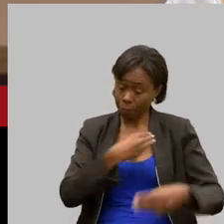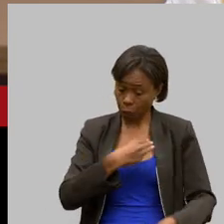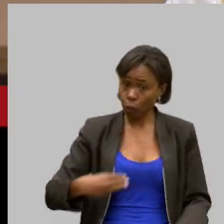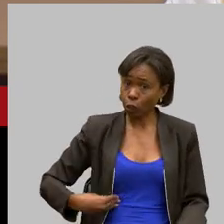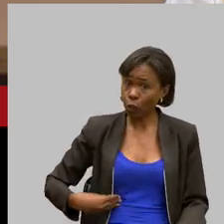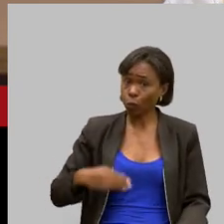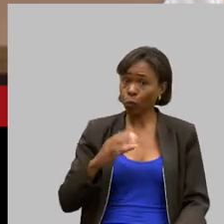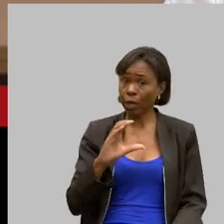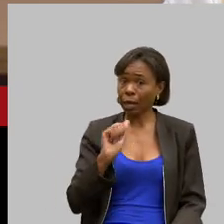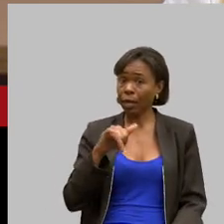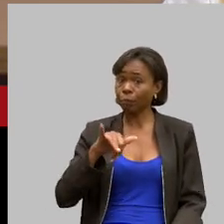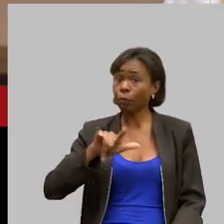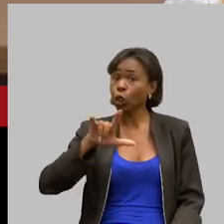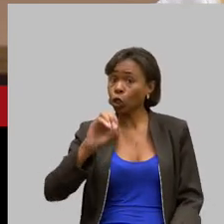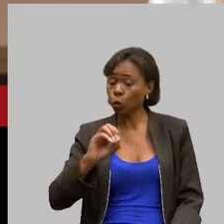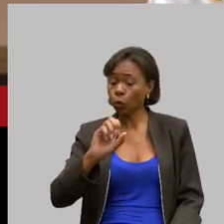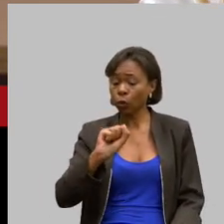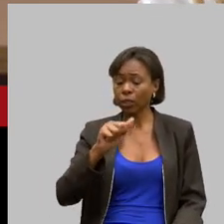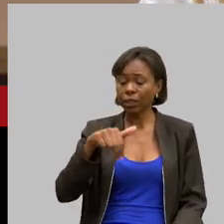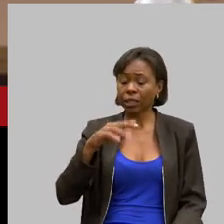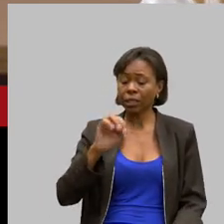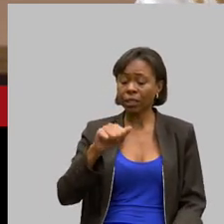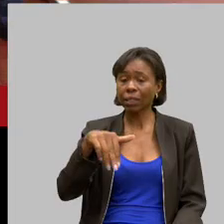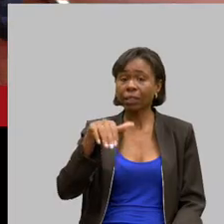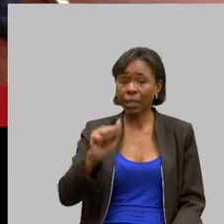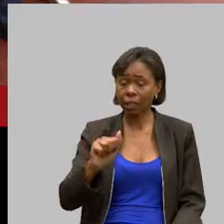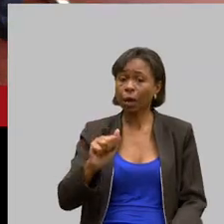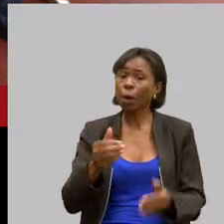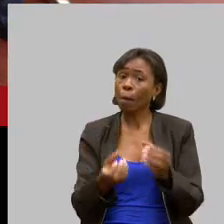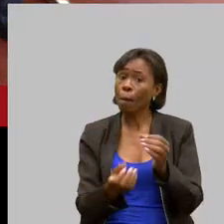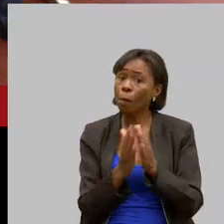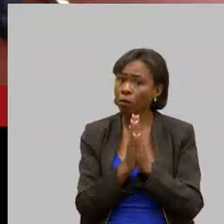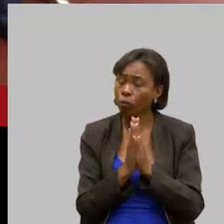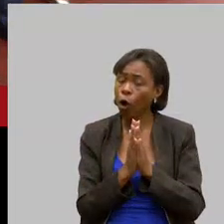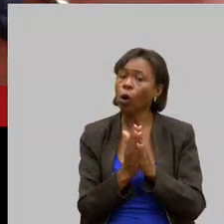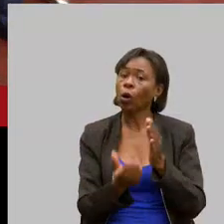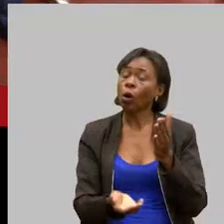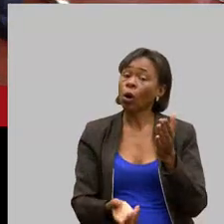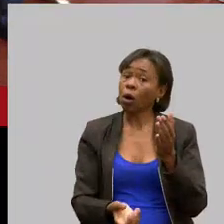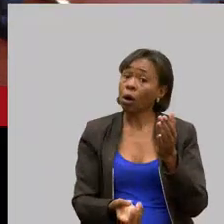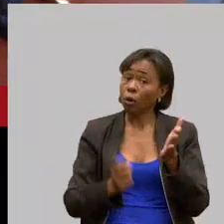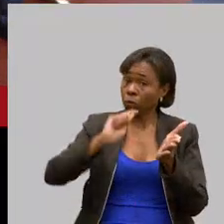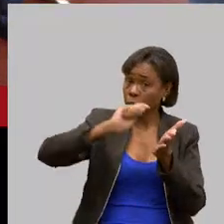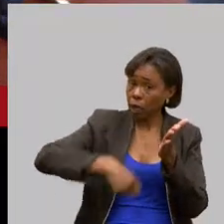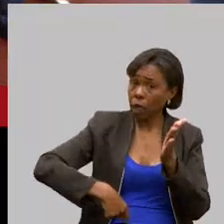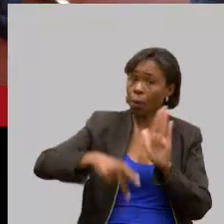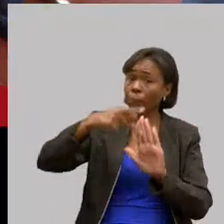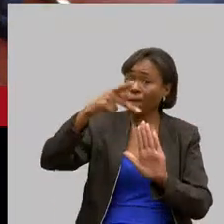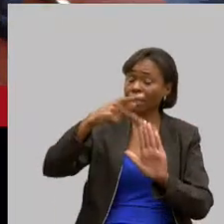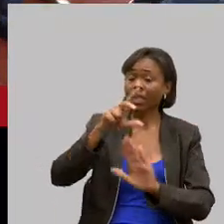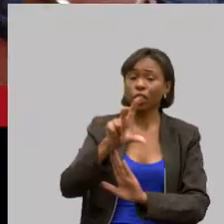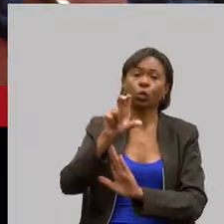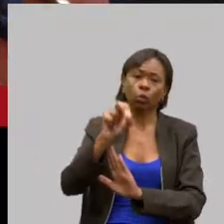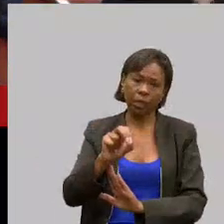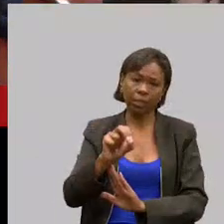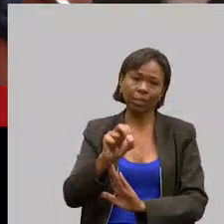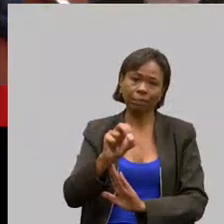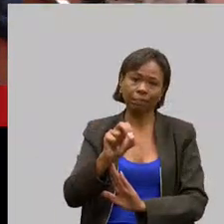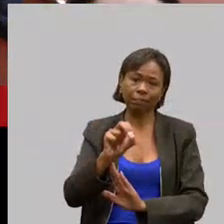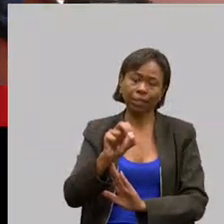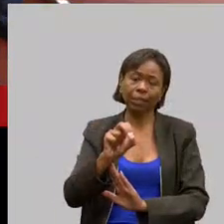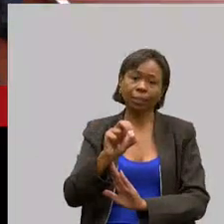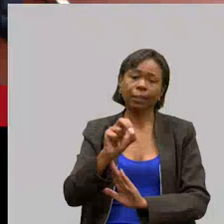o parecer 50 do Conselho Nacional de Educação porque os autistas precisam ter uma educação